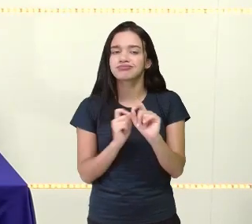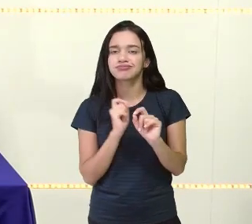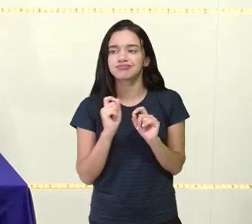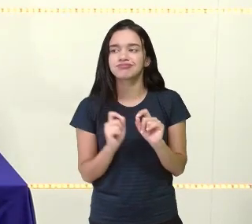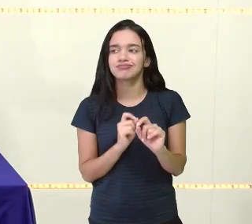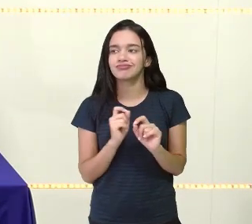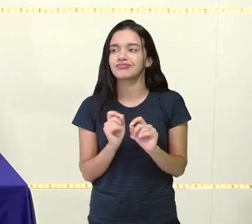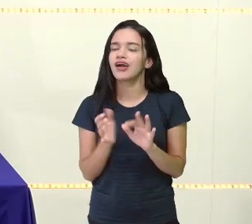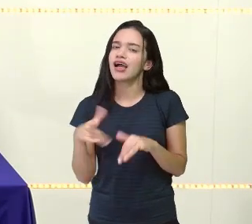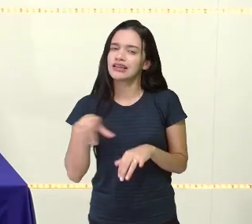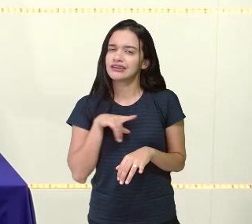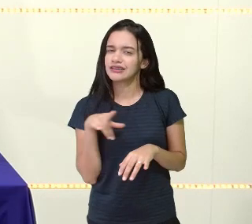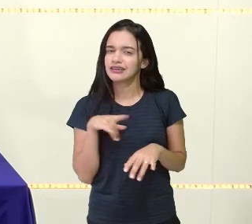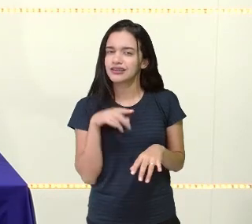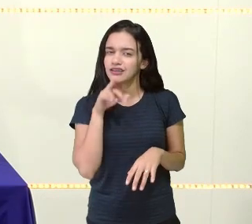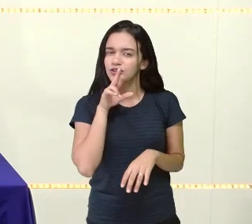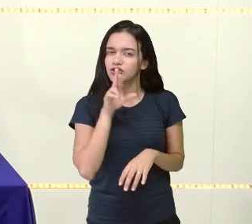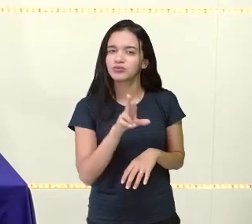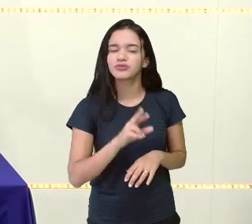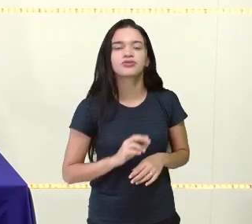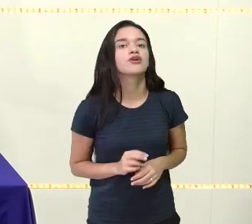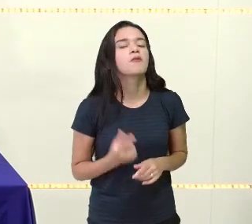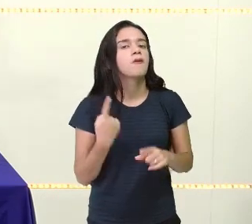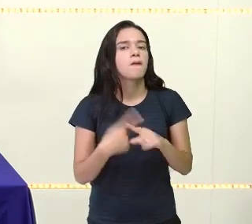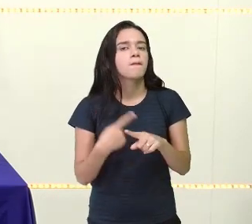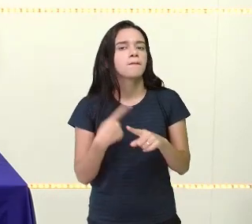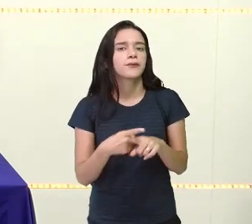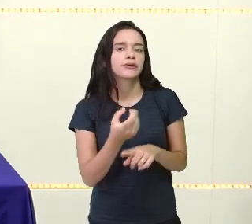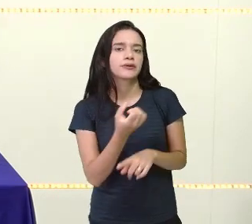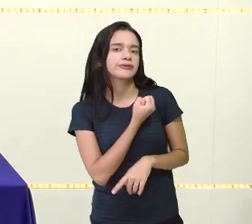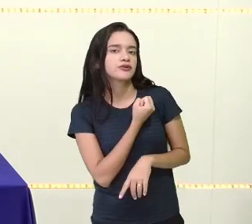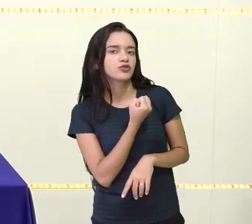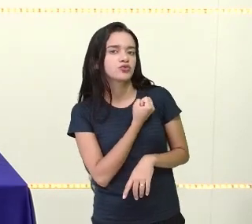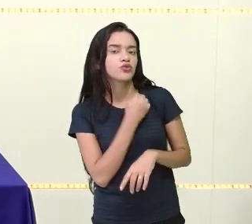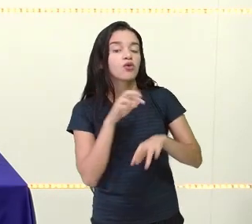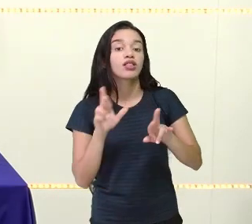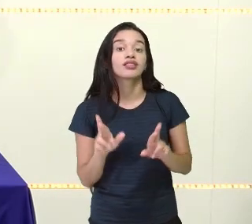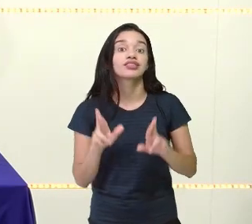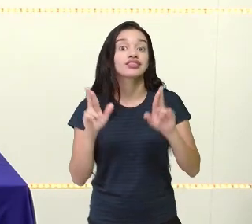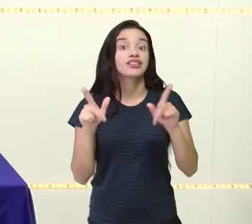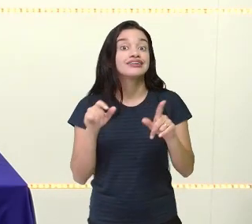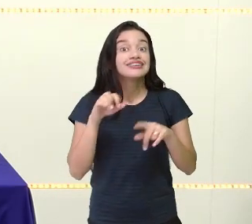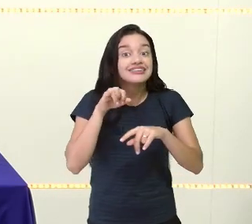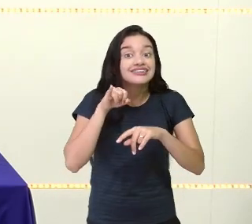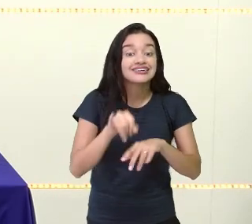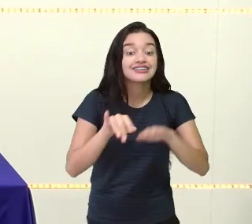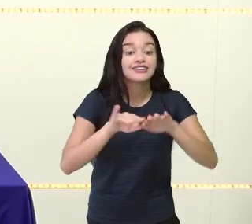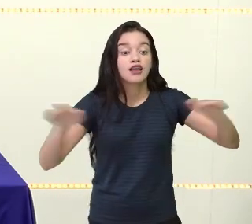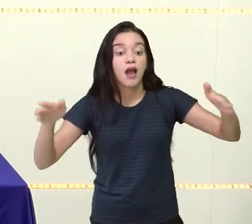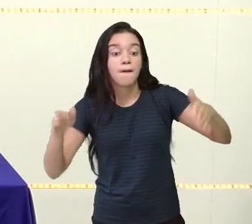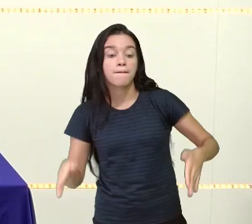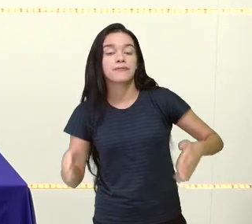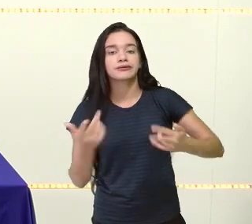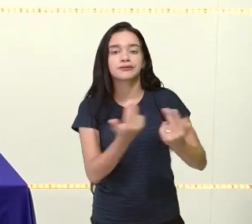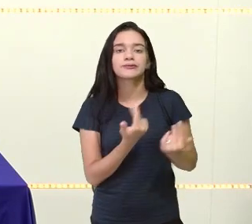acontecendo? Já temos resposta? Por que que os números são diferentes se a mesa é a